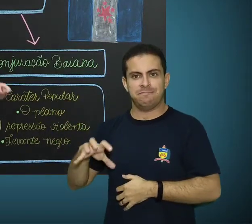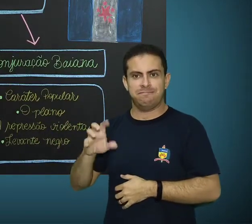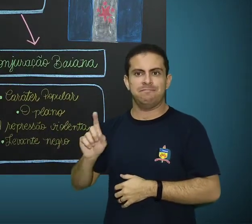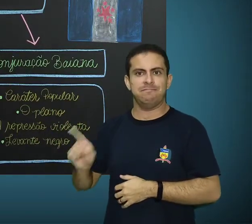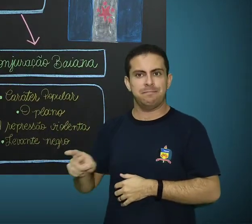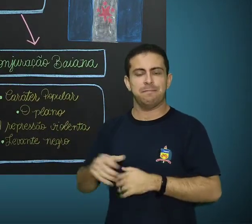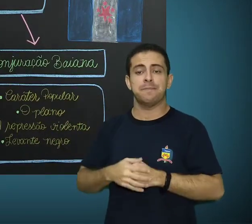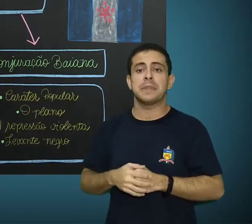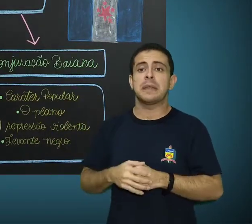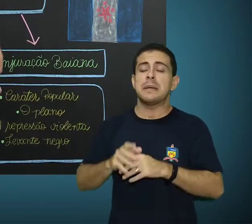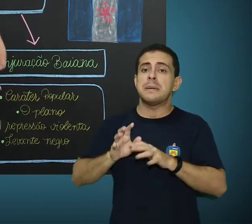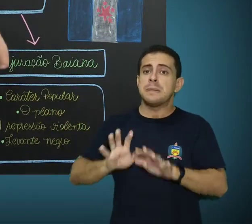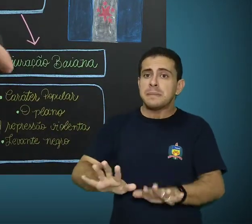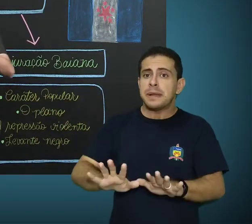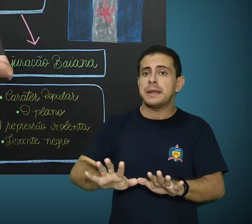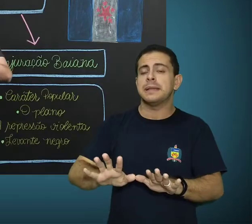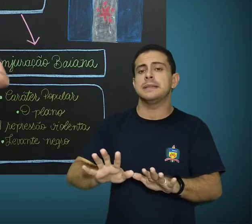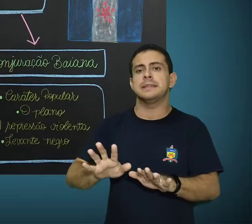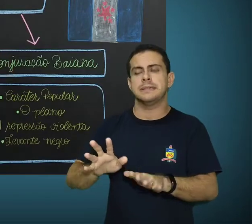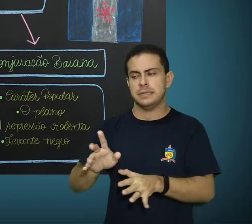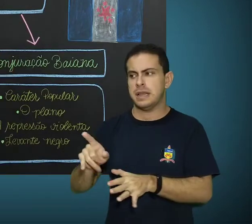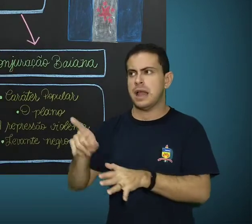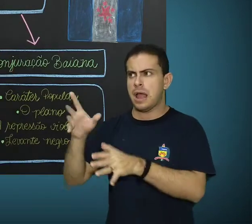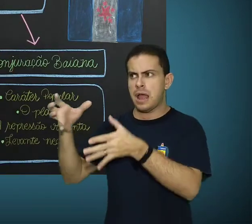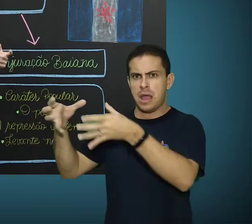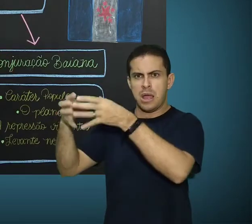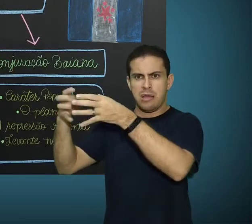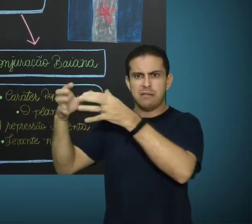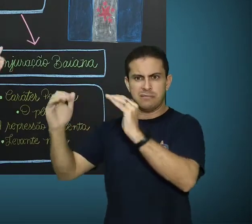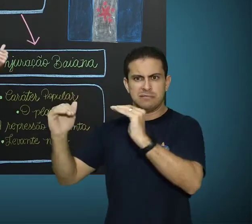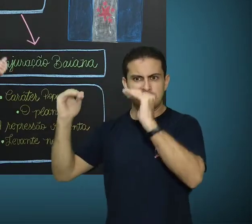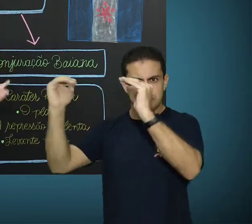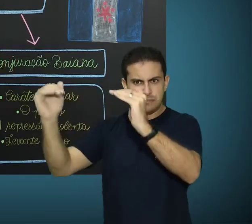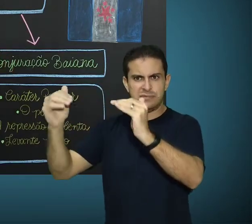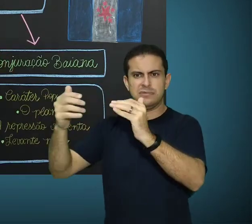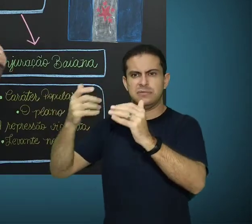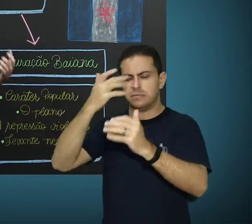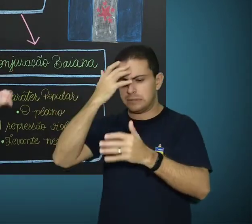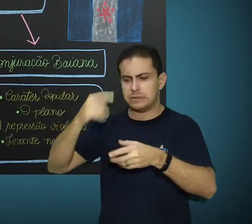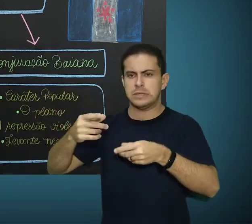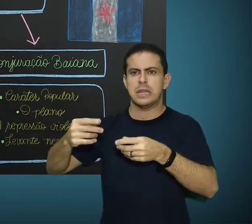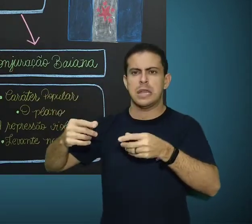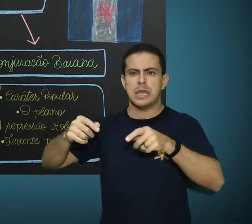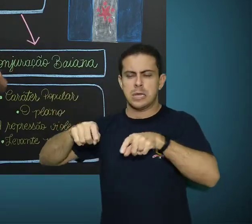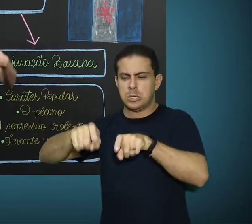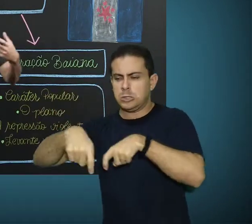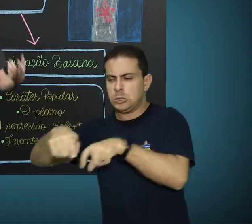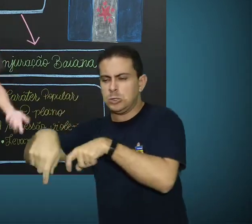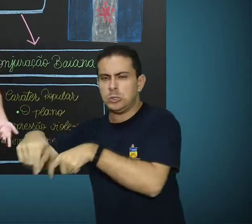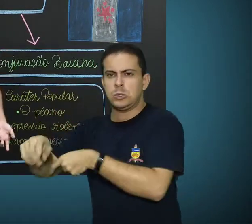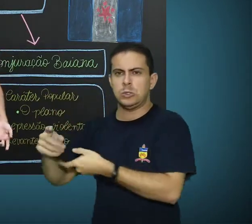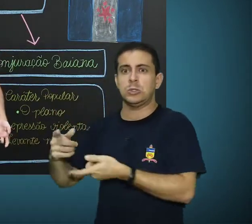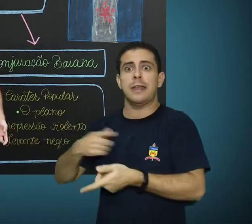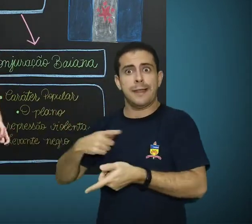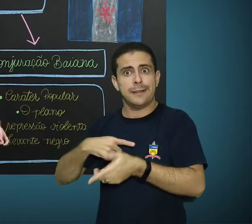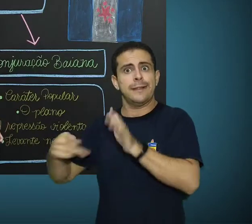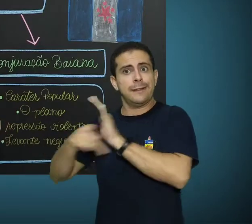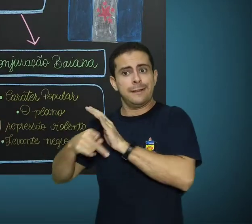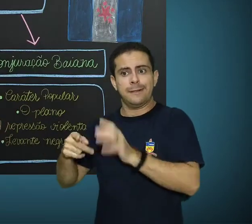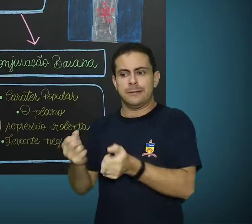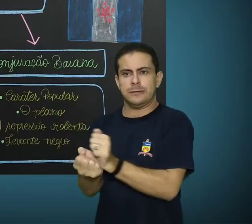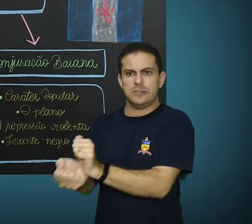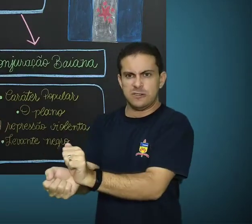Bahia. Acontece que não à toa, as classes dominantes lá da Bahia, os fazendeiros, as pessoas que tinham